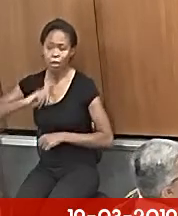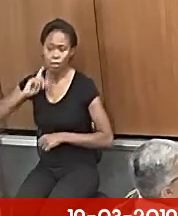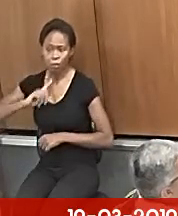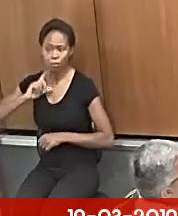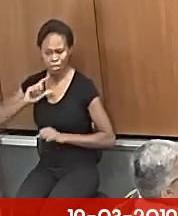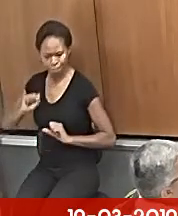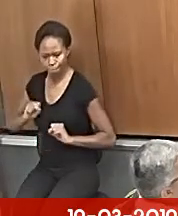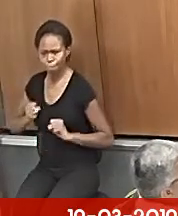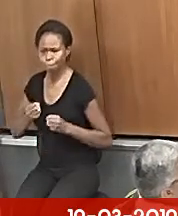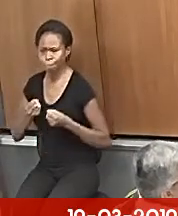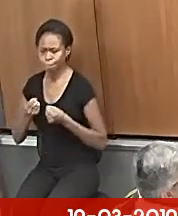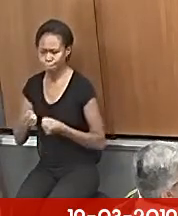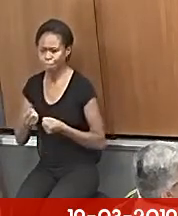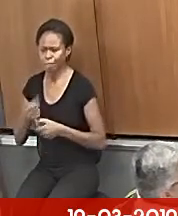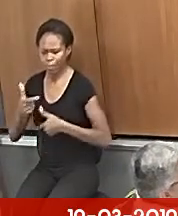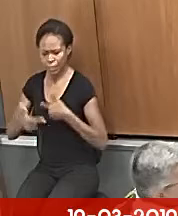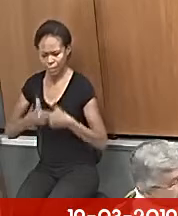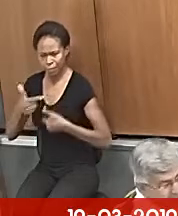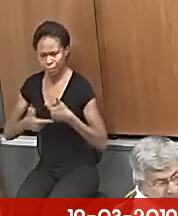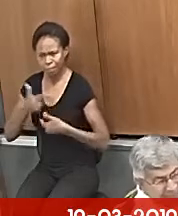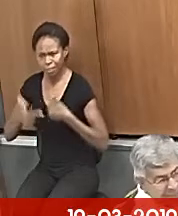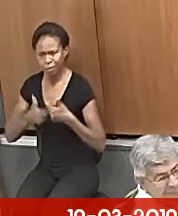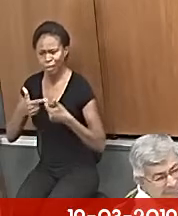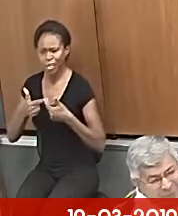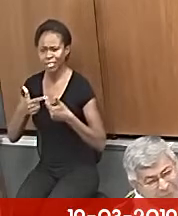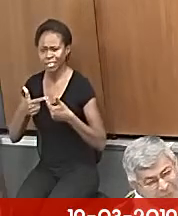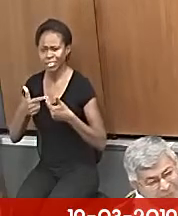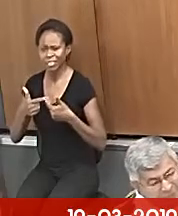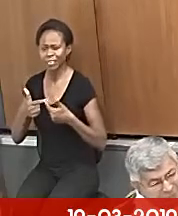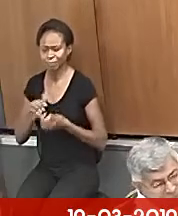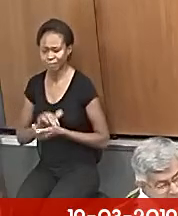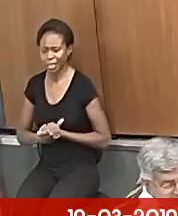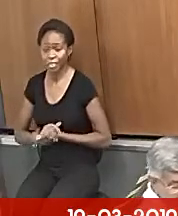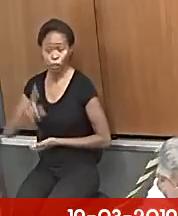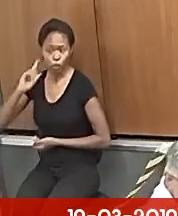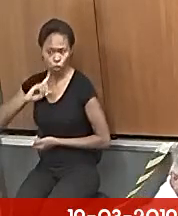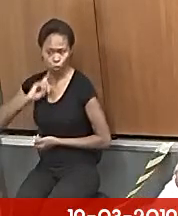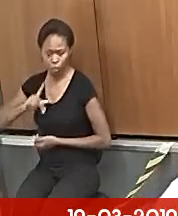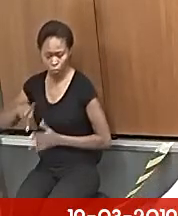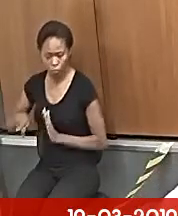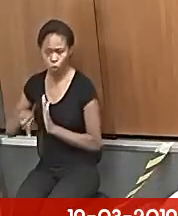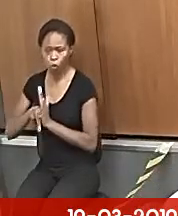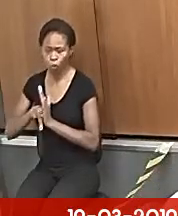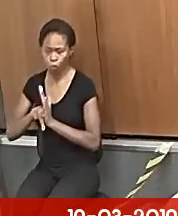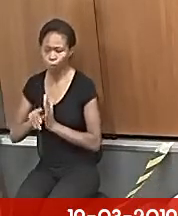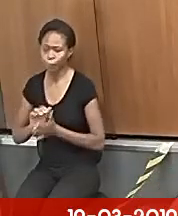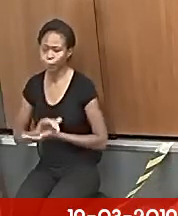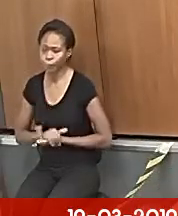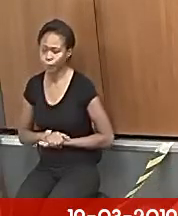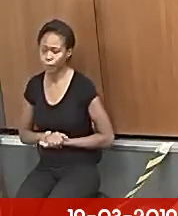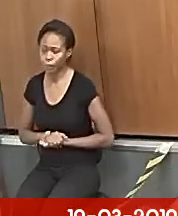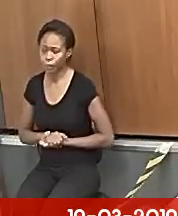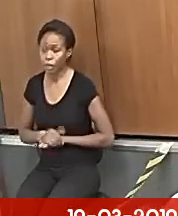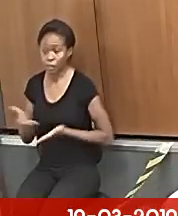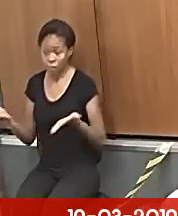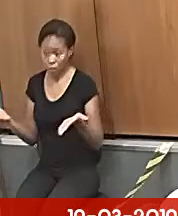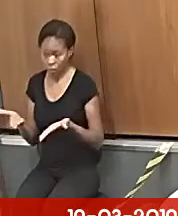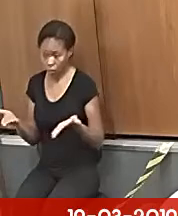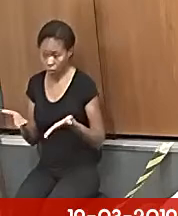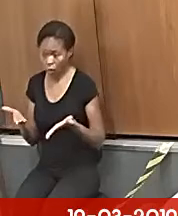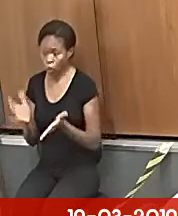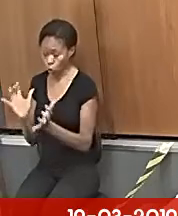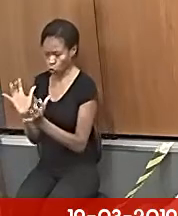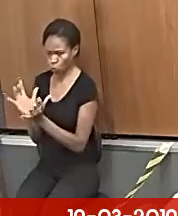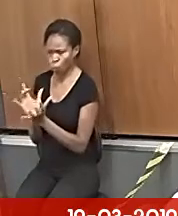vamos comparar ela como vamos como compará lo com muralha da china que nós vamos chegar lá se deus quiser né tudo então agora com esses